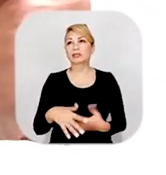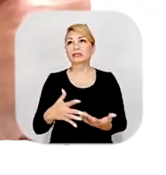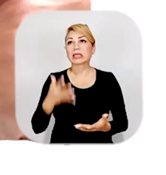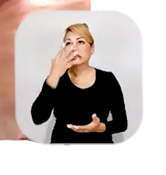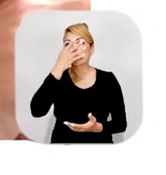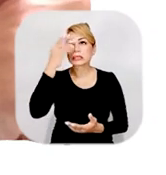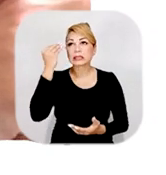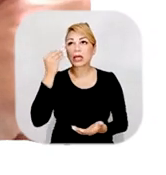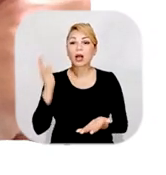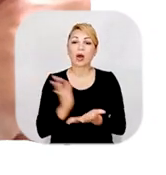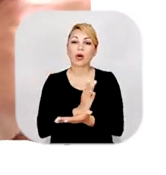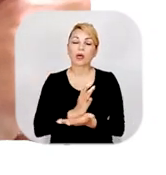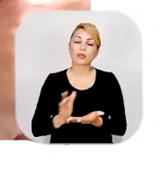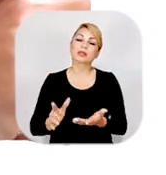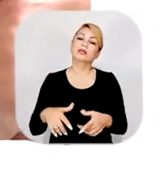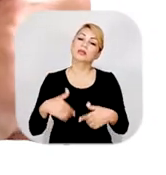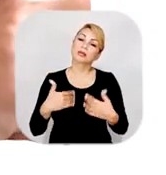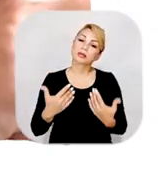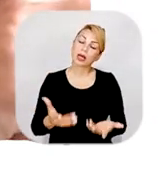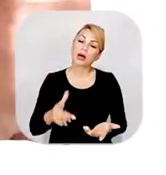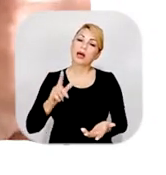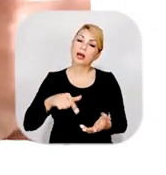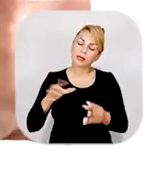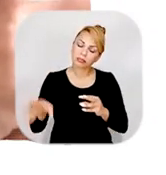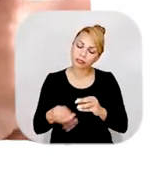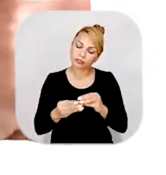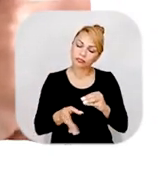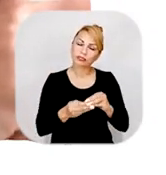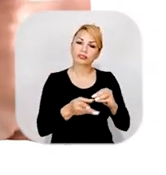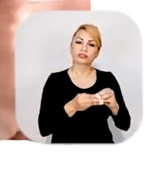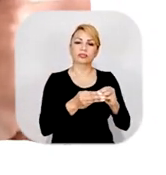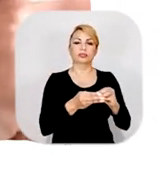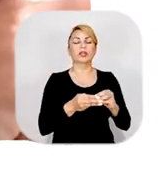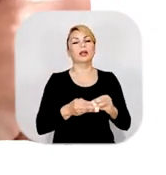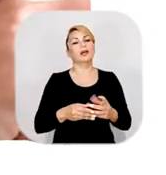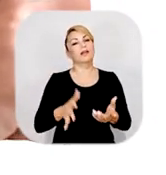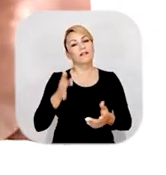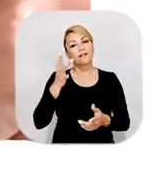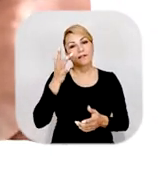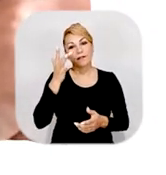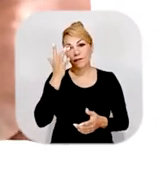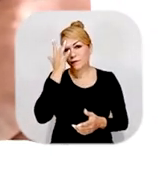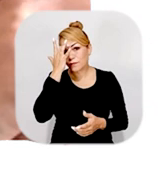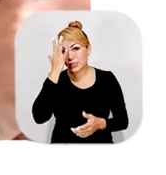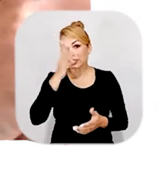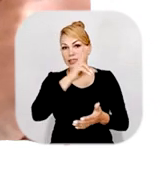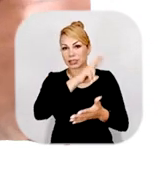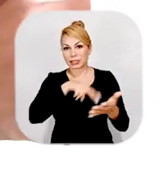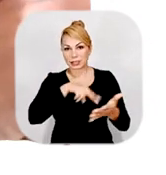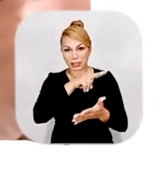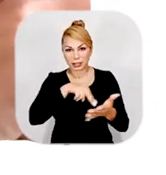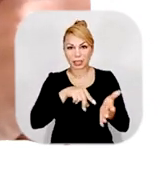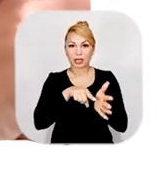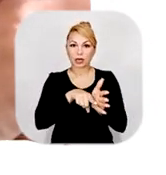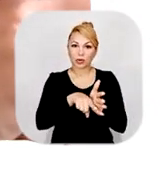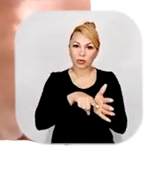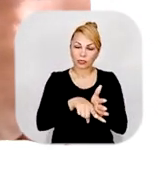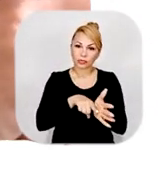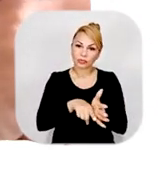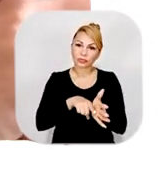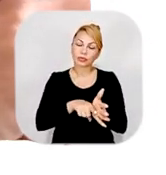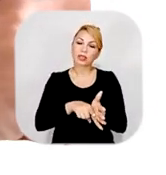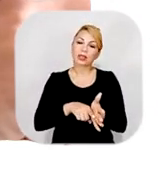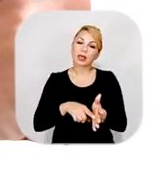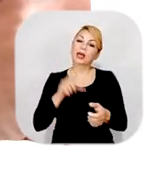isso ele colocou, essas situações, elas são complementares. Então, para facilitar a leitura, a consulta, o